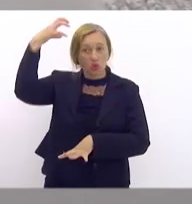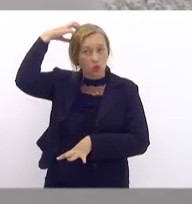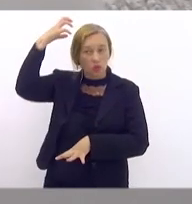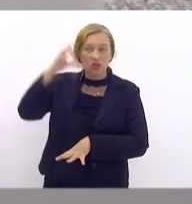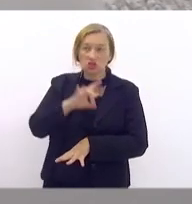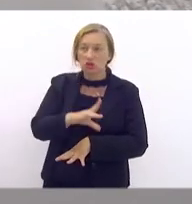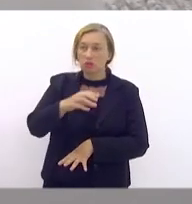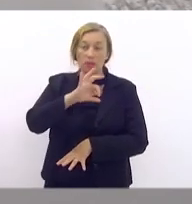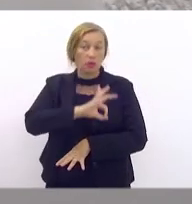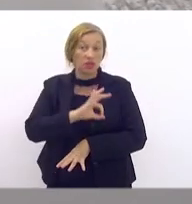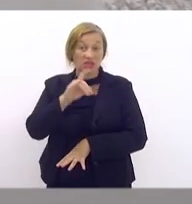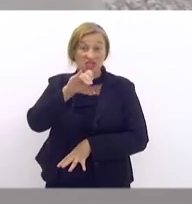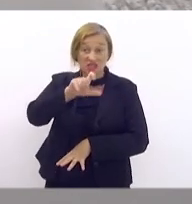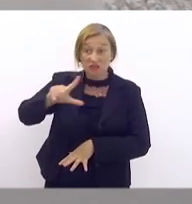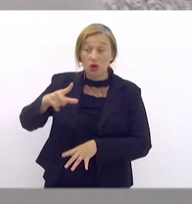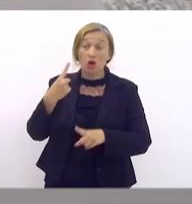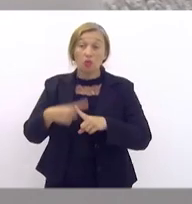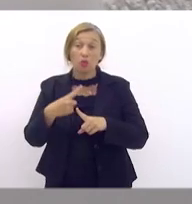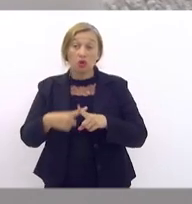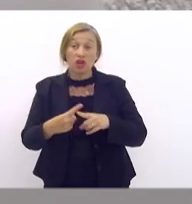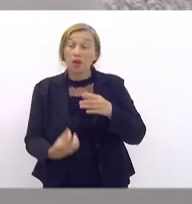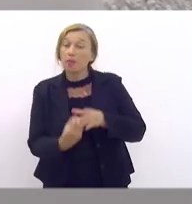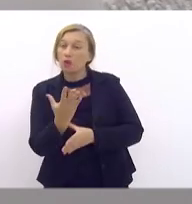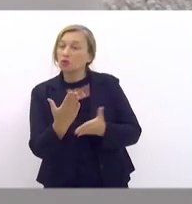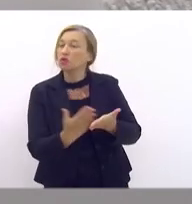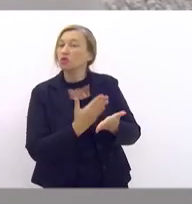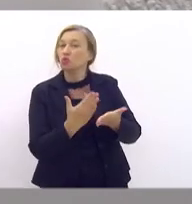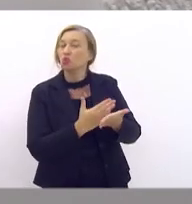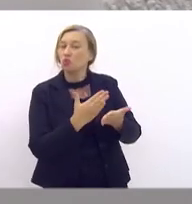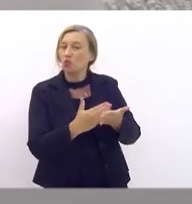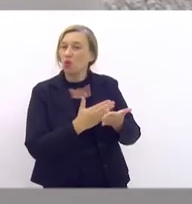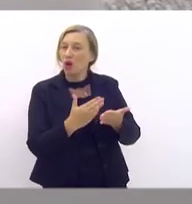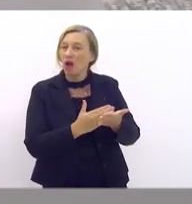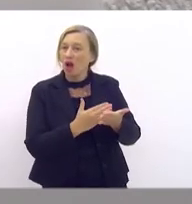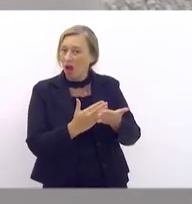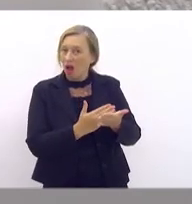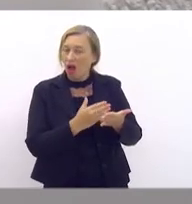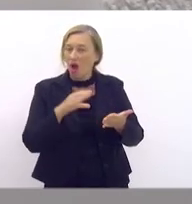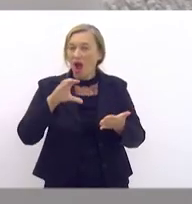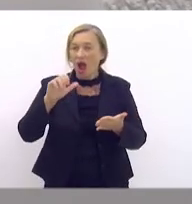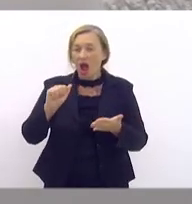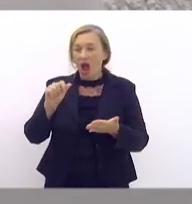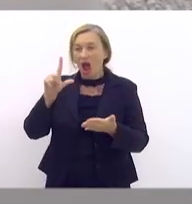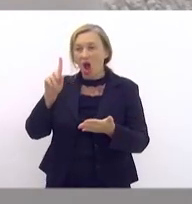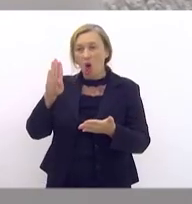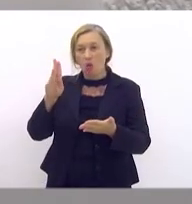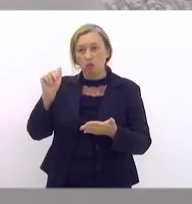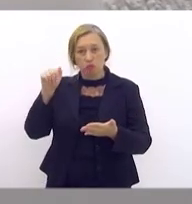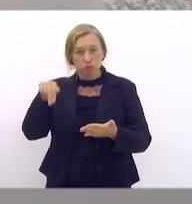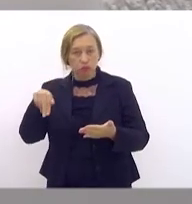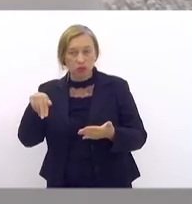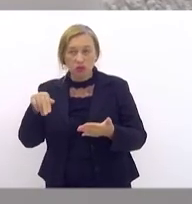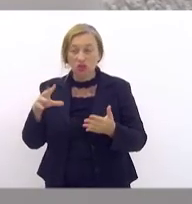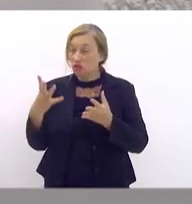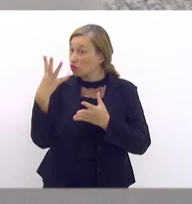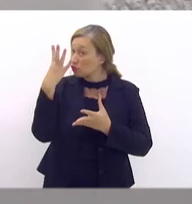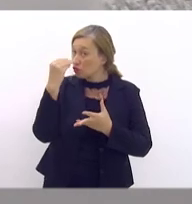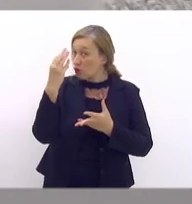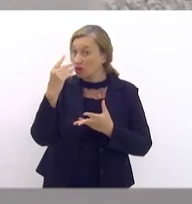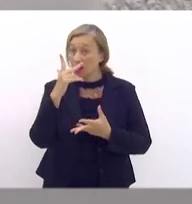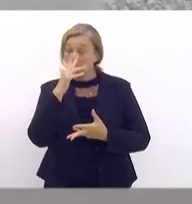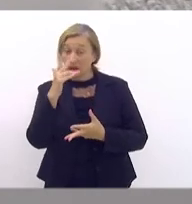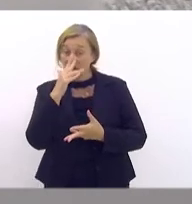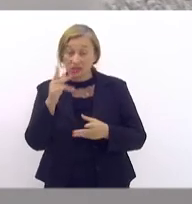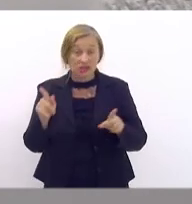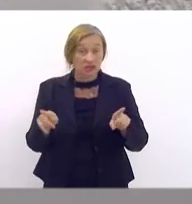Civil Porque a produção probatória ela é muito parecida com eh uma com um salto